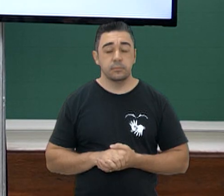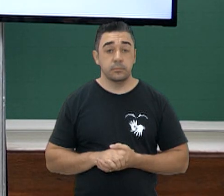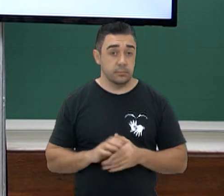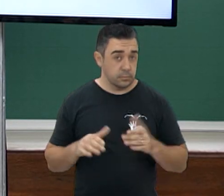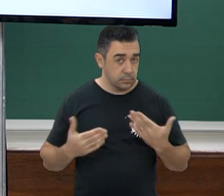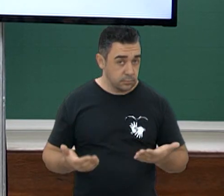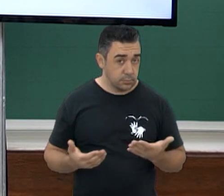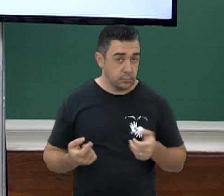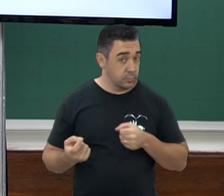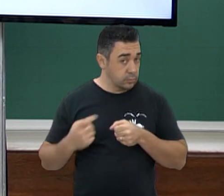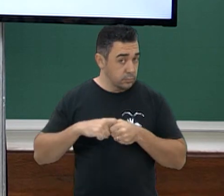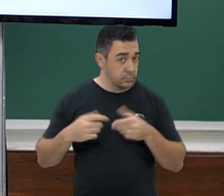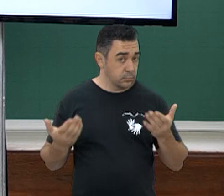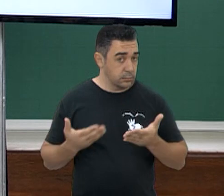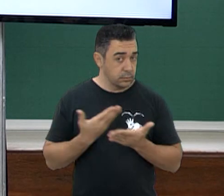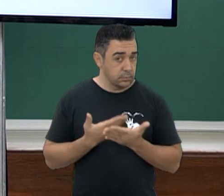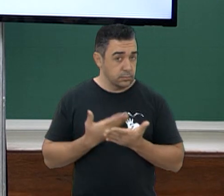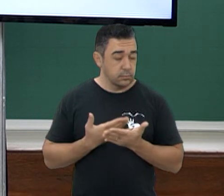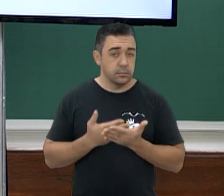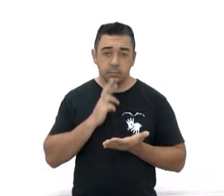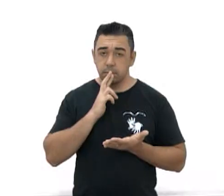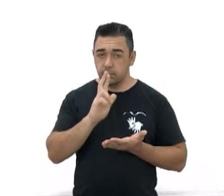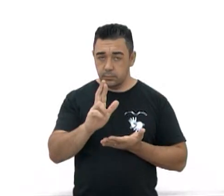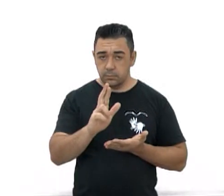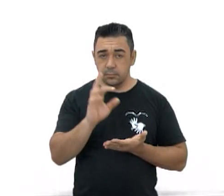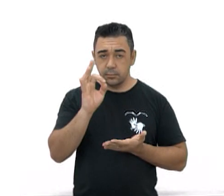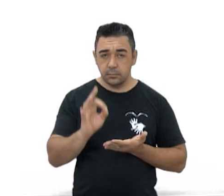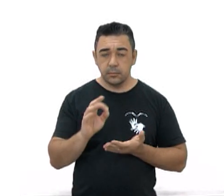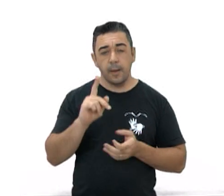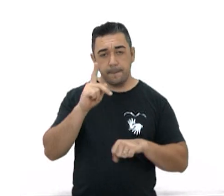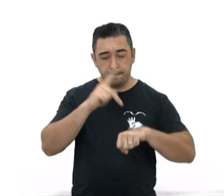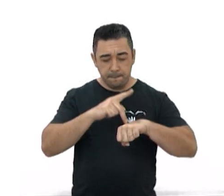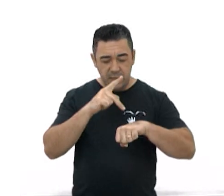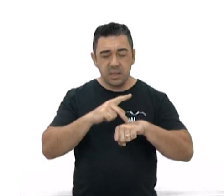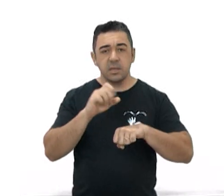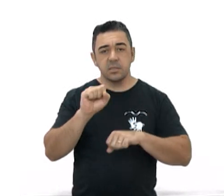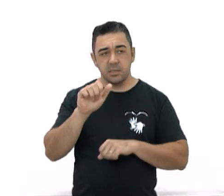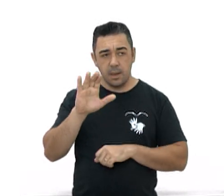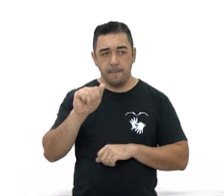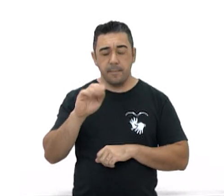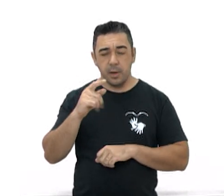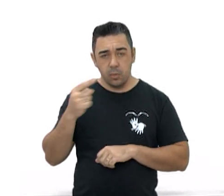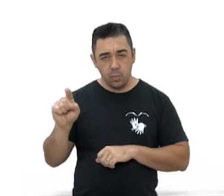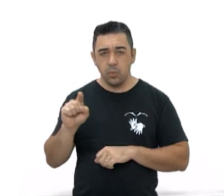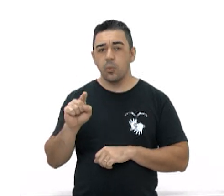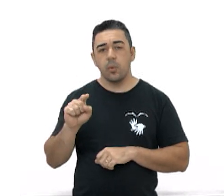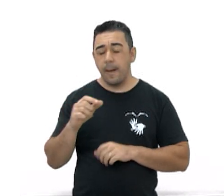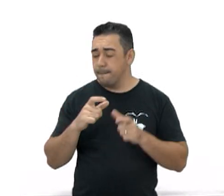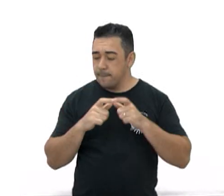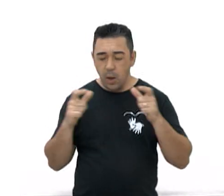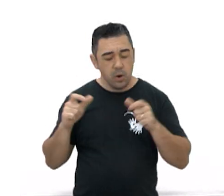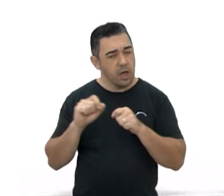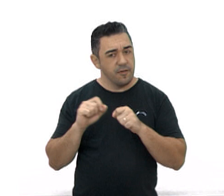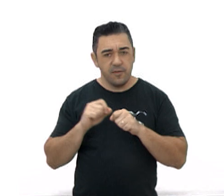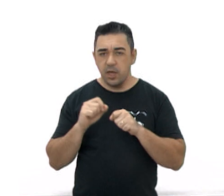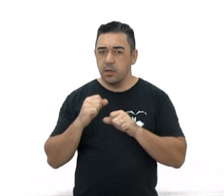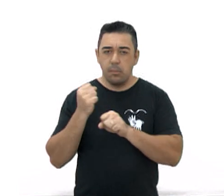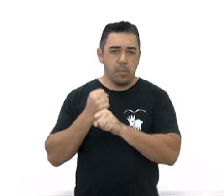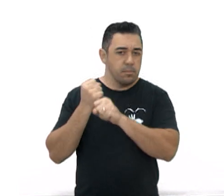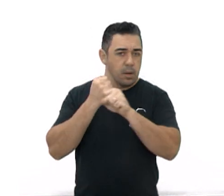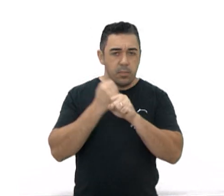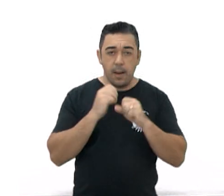Então, pessoal, voltando, resposta certa, pedra-sabão. A maioria das esculturas dele são em